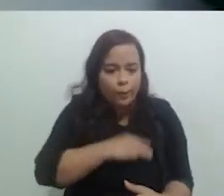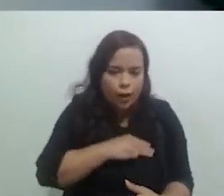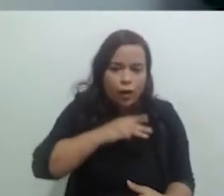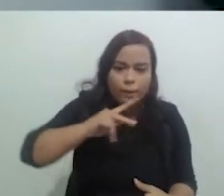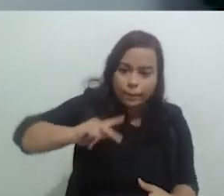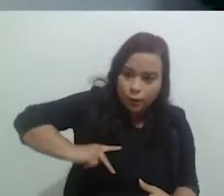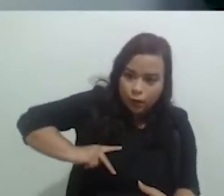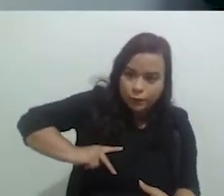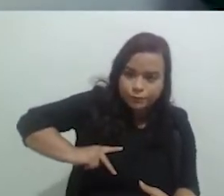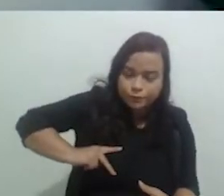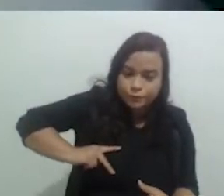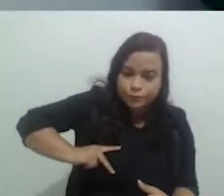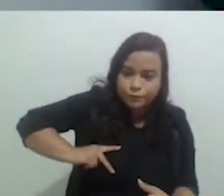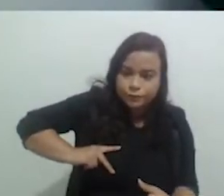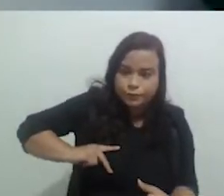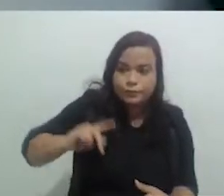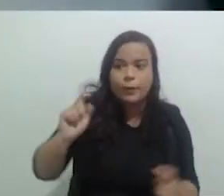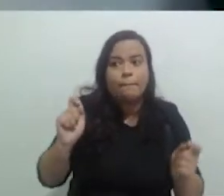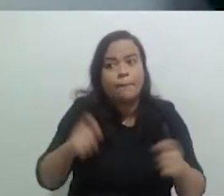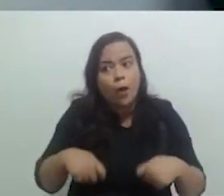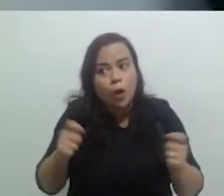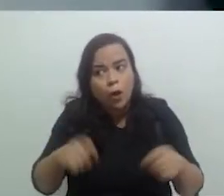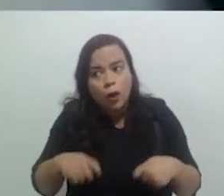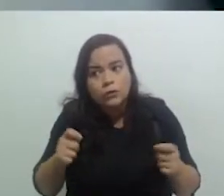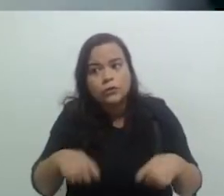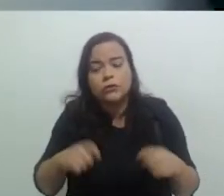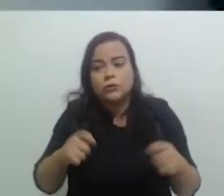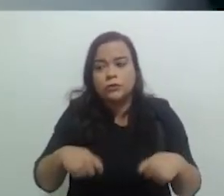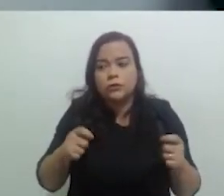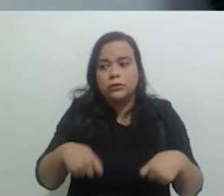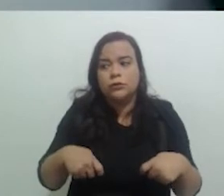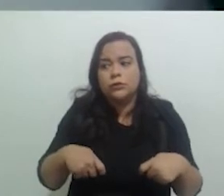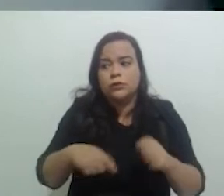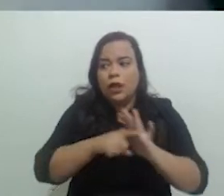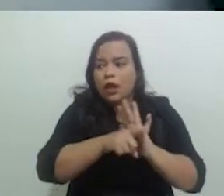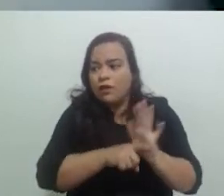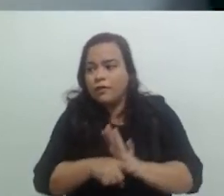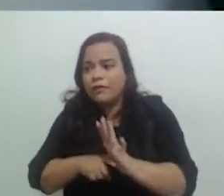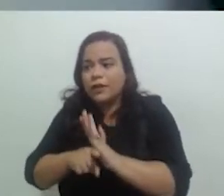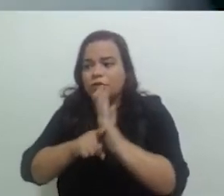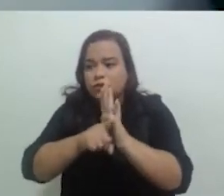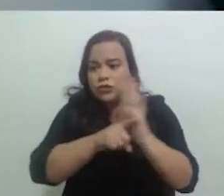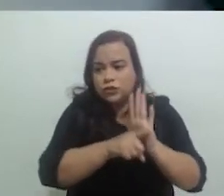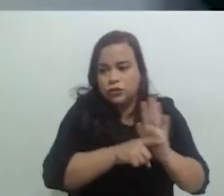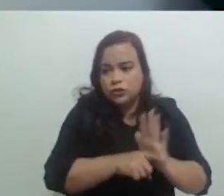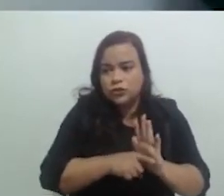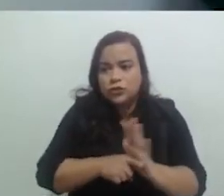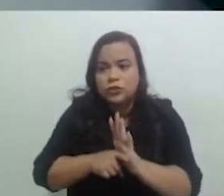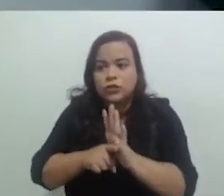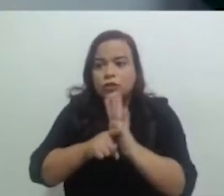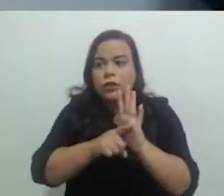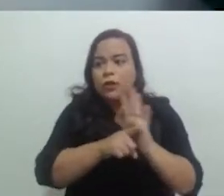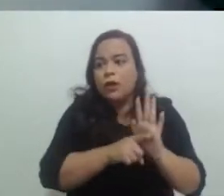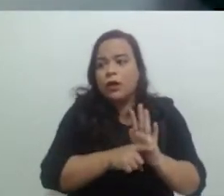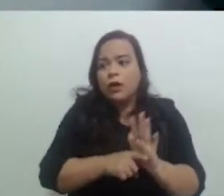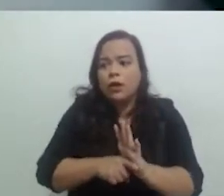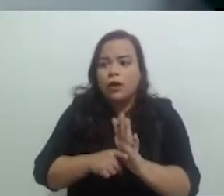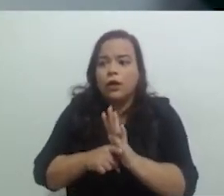a possibilidade de investigar da forma que bem entender,